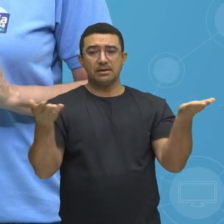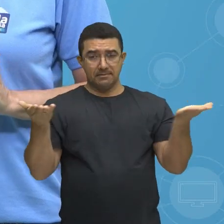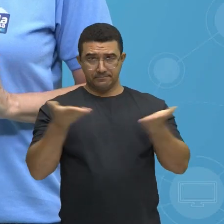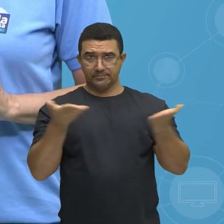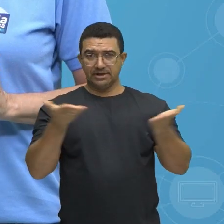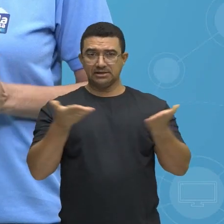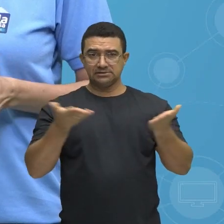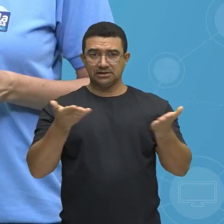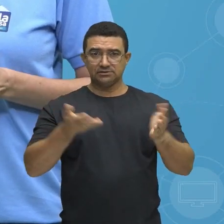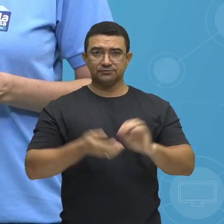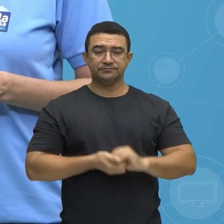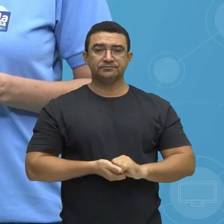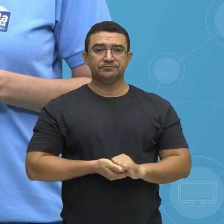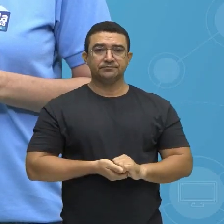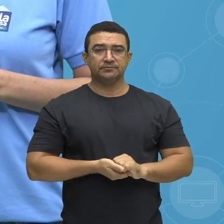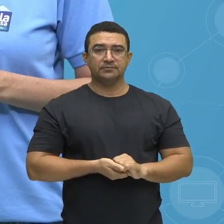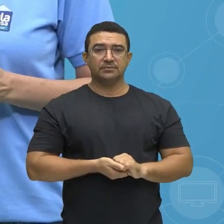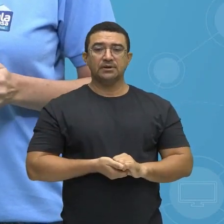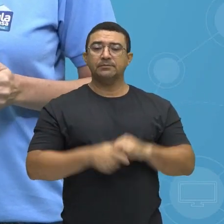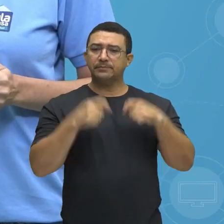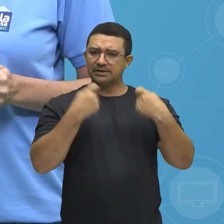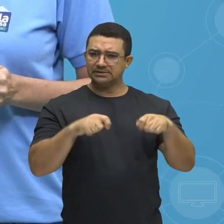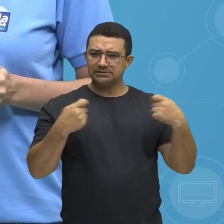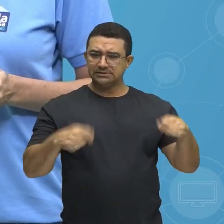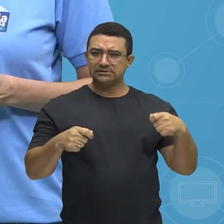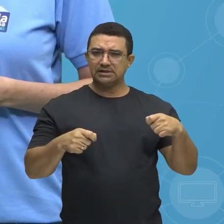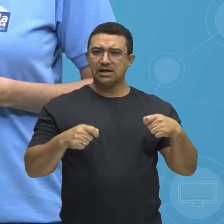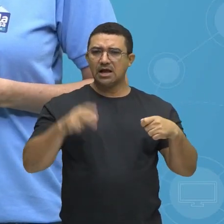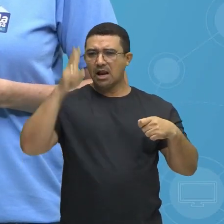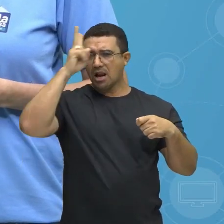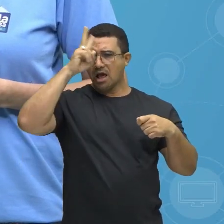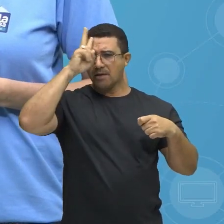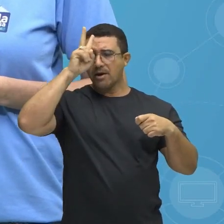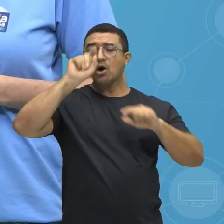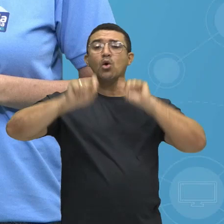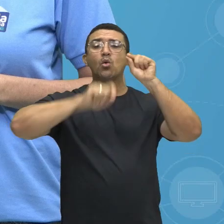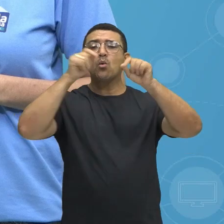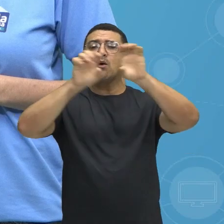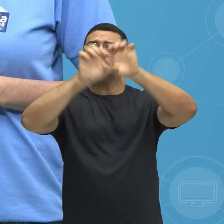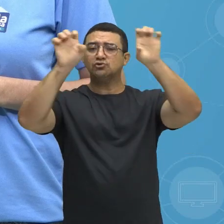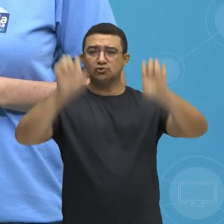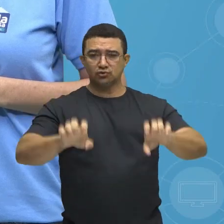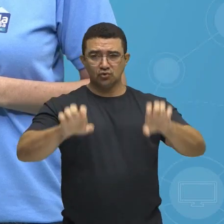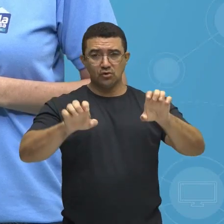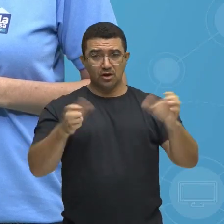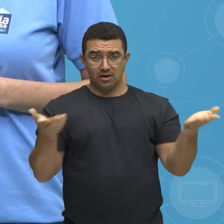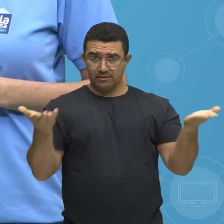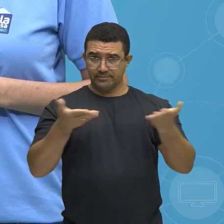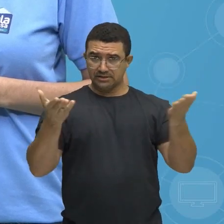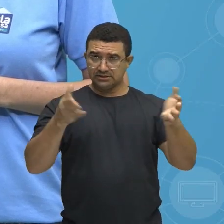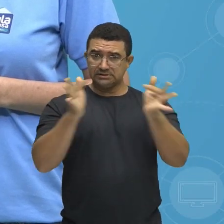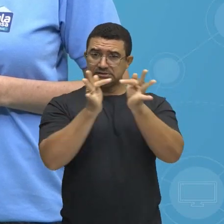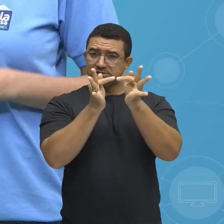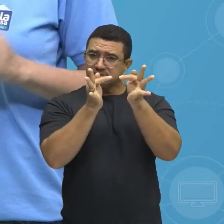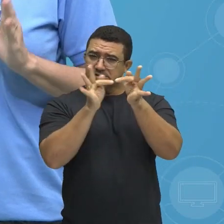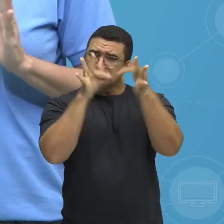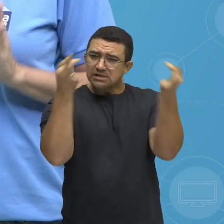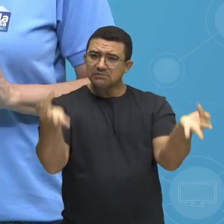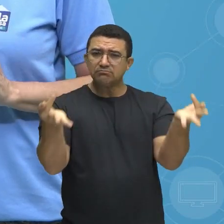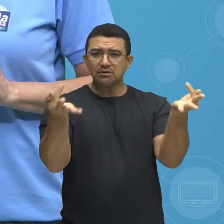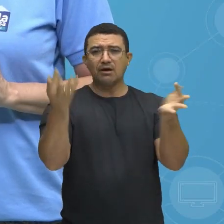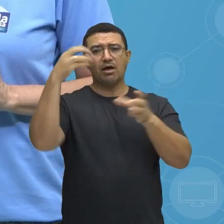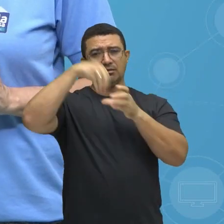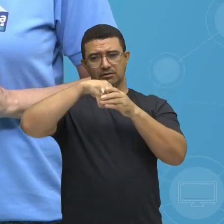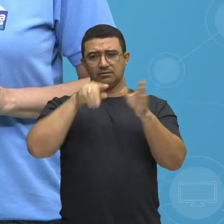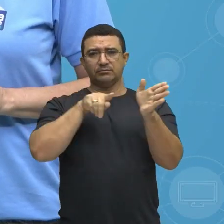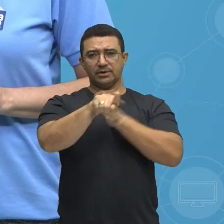tem que lembrar quais são, como é que é essa estrutura do presente simples para a gente poder utilizar na nossa pergunta, tudo bem? Então,